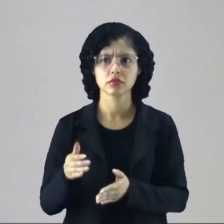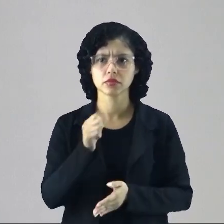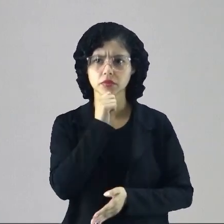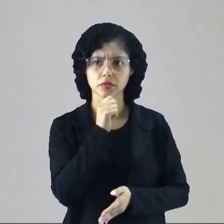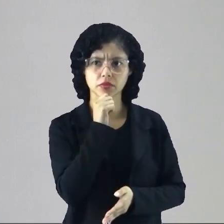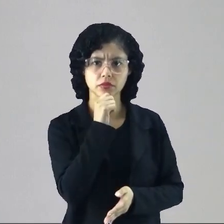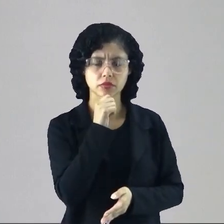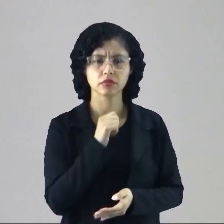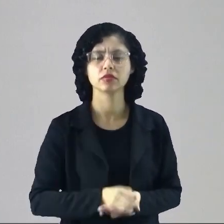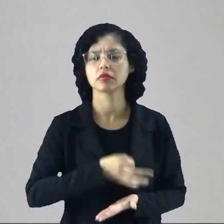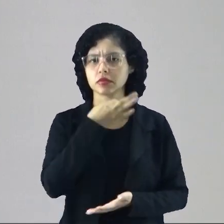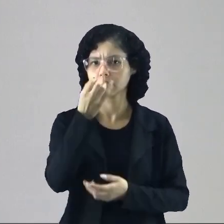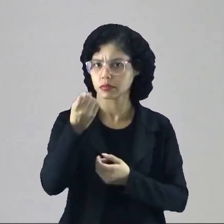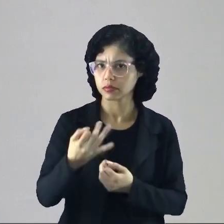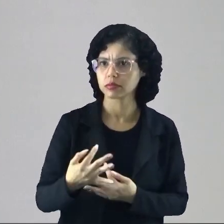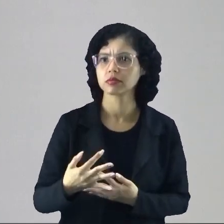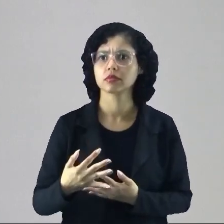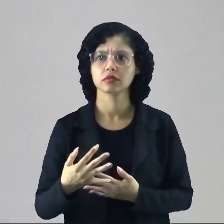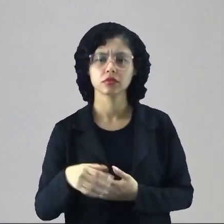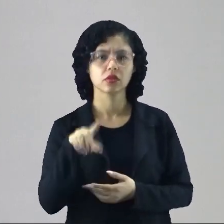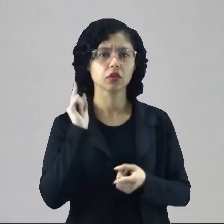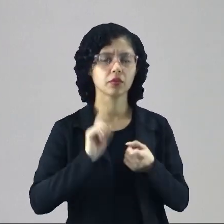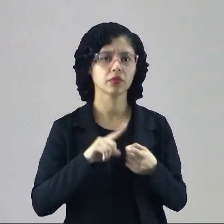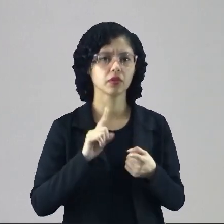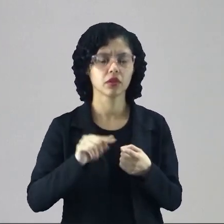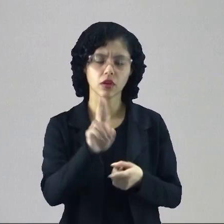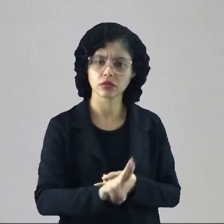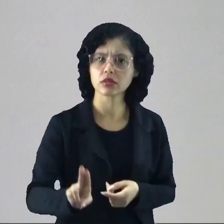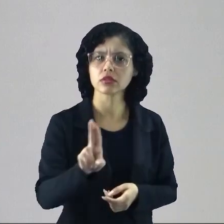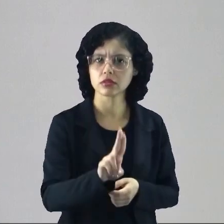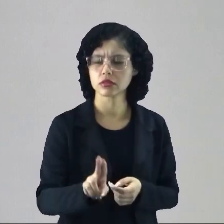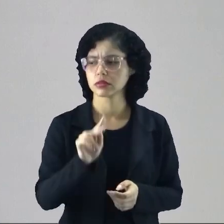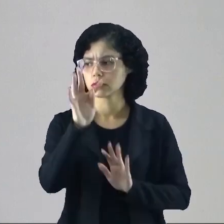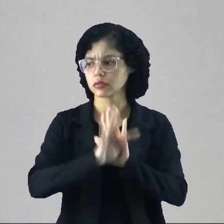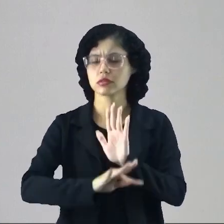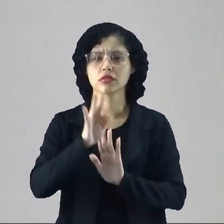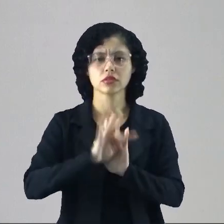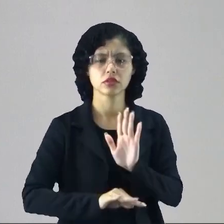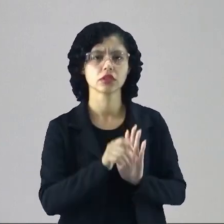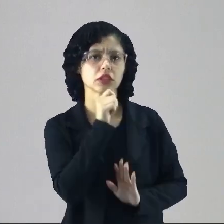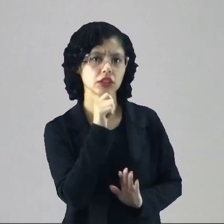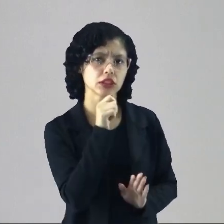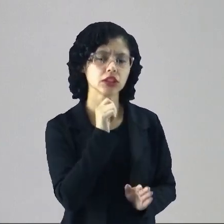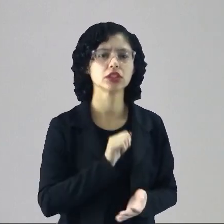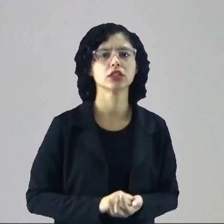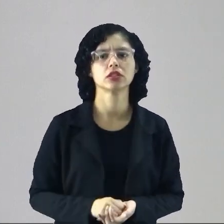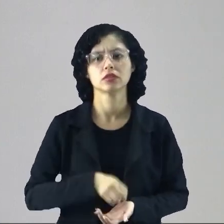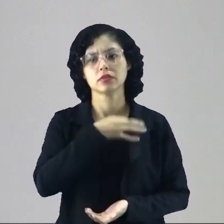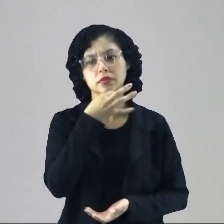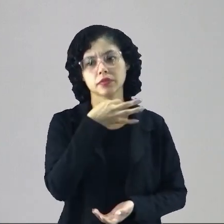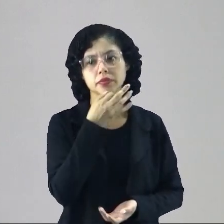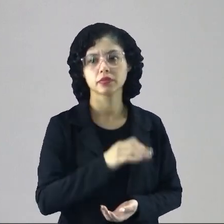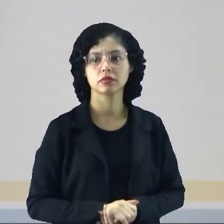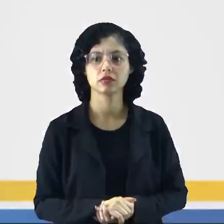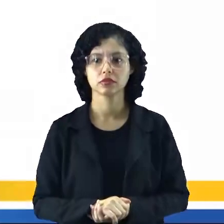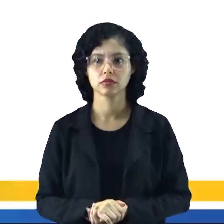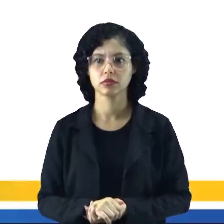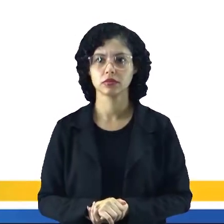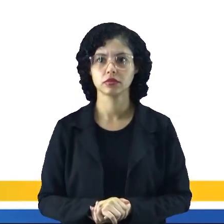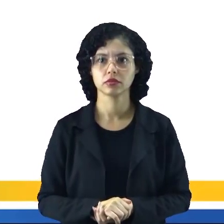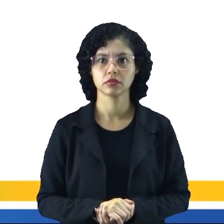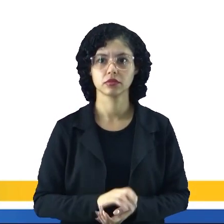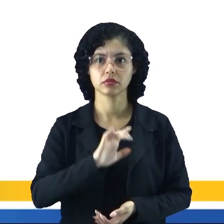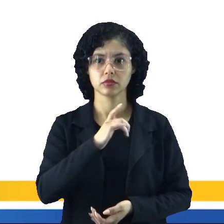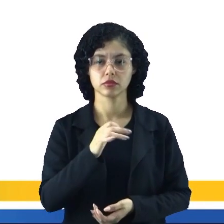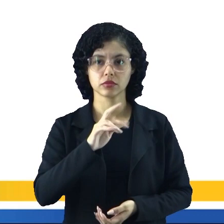vai argumentar e vai explicar o porquê que você tá utilizando no texto né dissertativa-argumentativo e